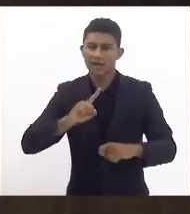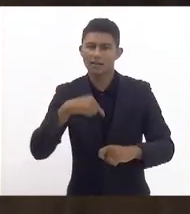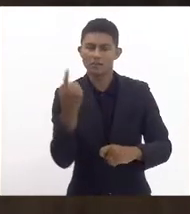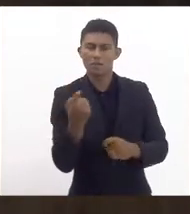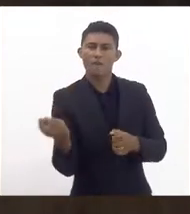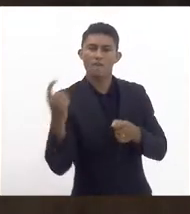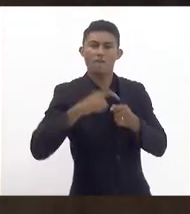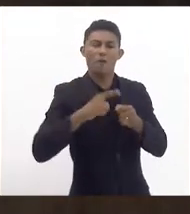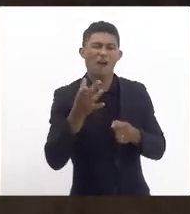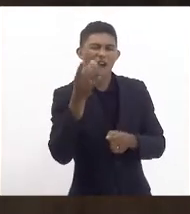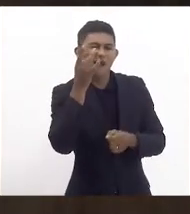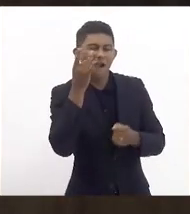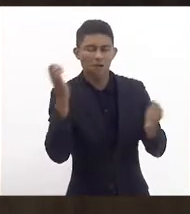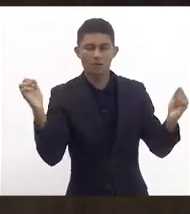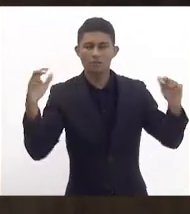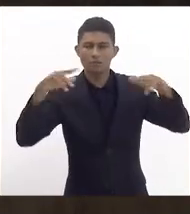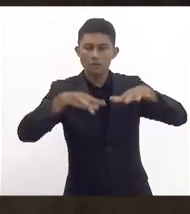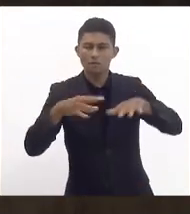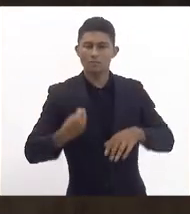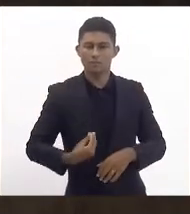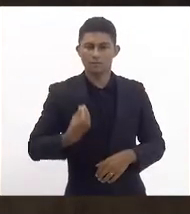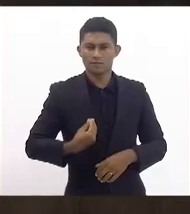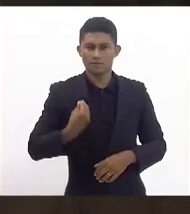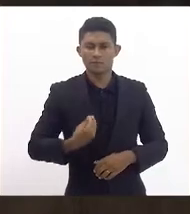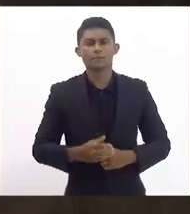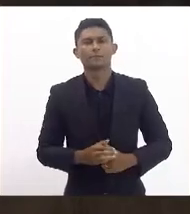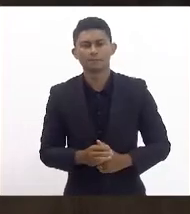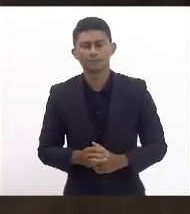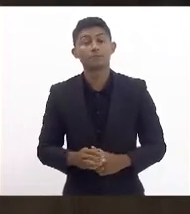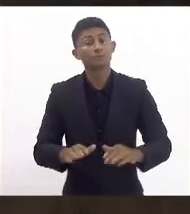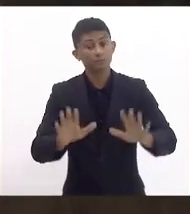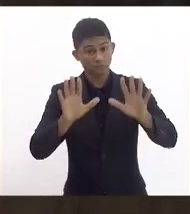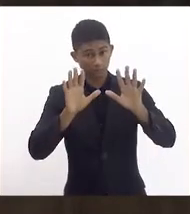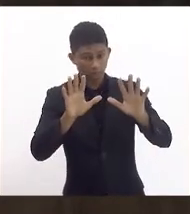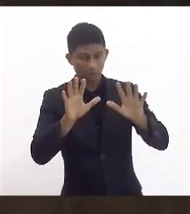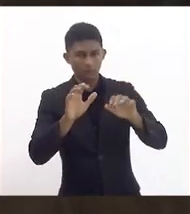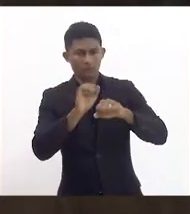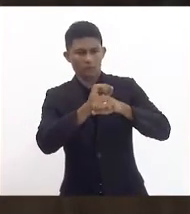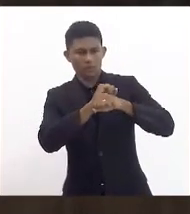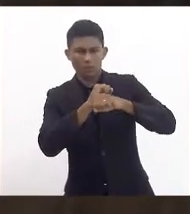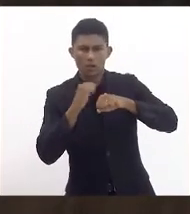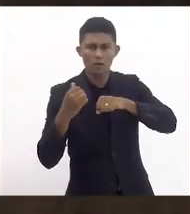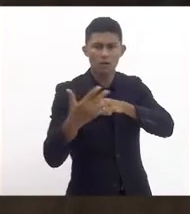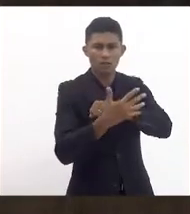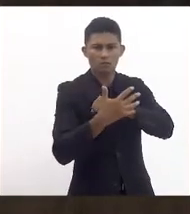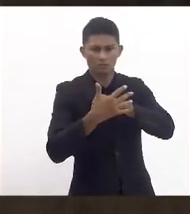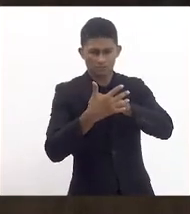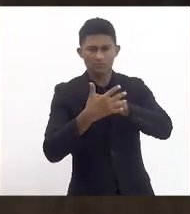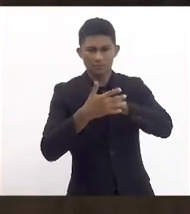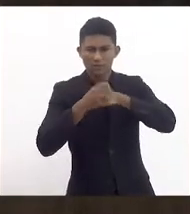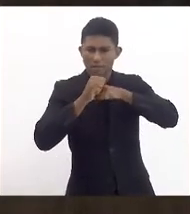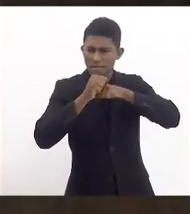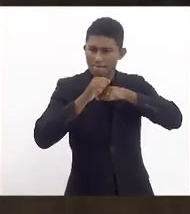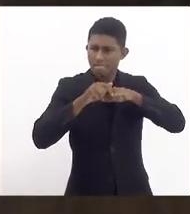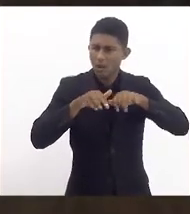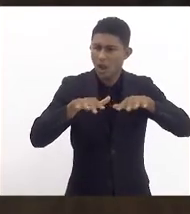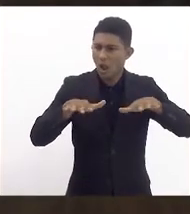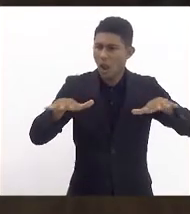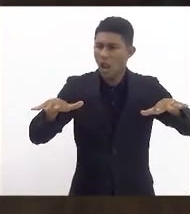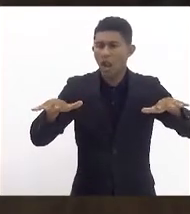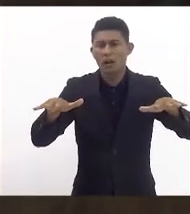que a situação epidemiológica não pode ser considerada definitiva nesse momento.